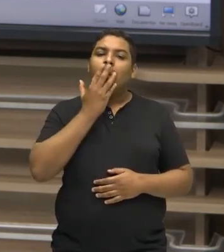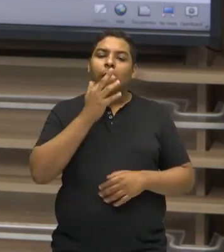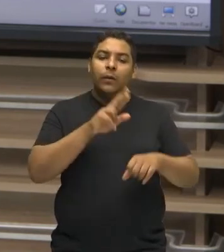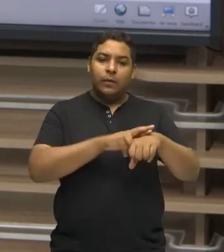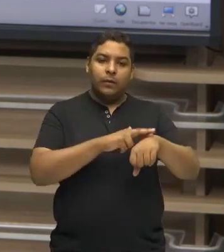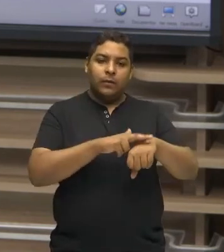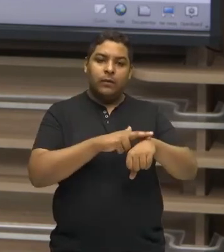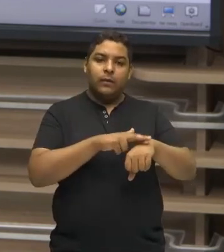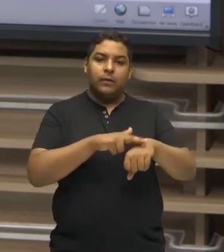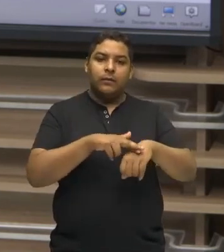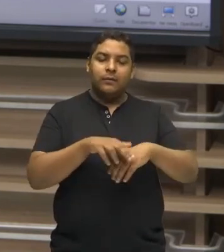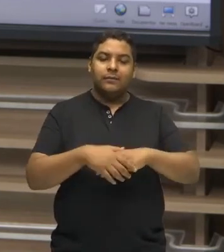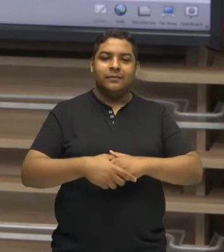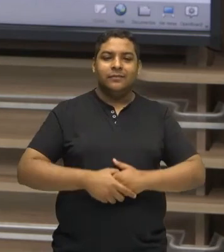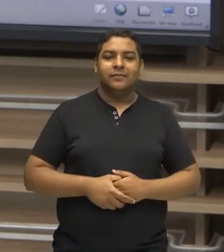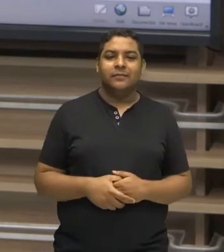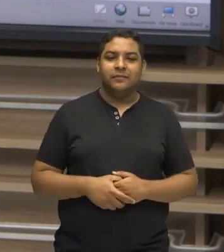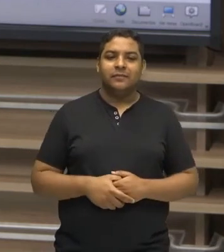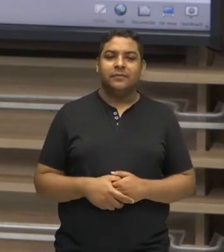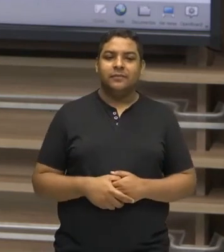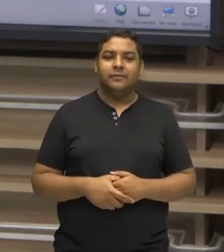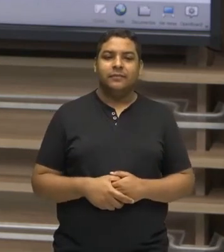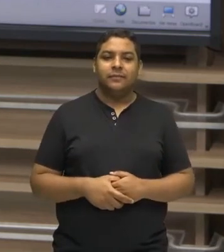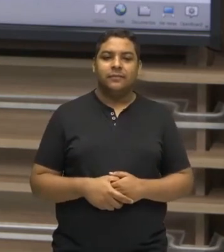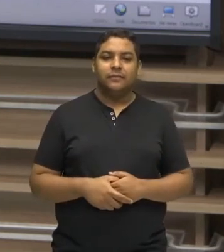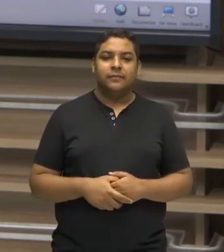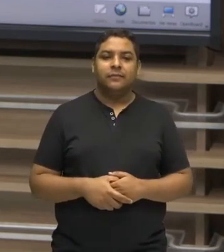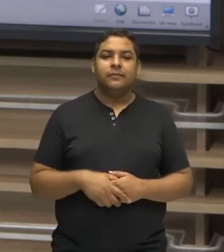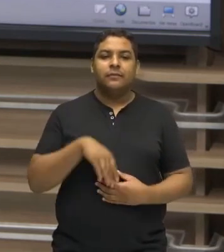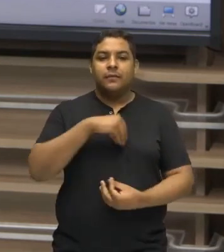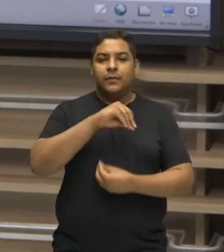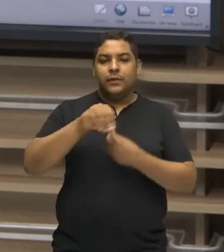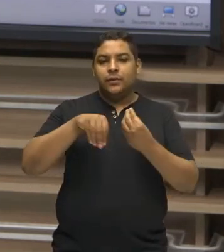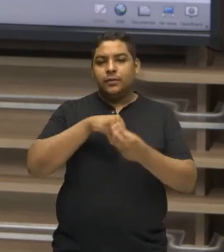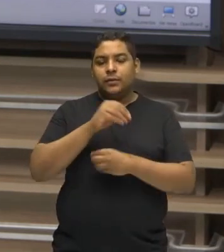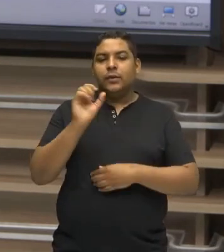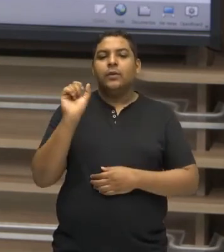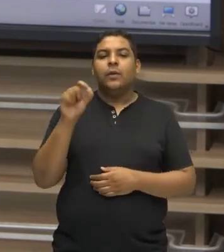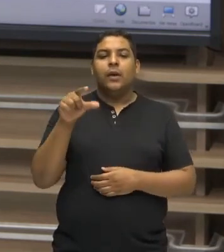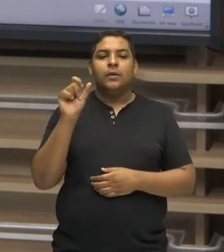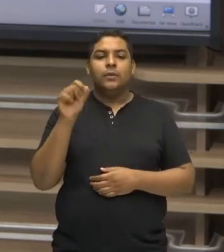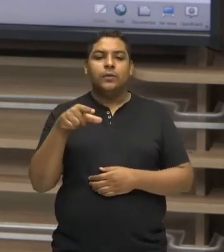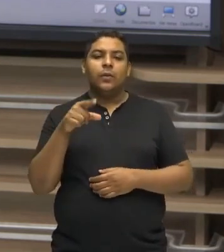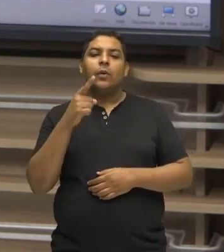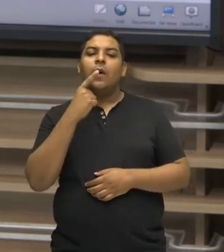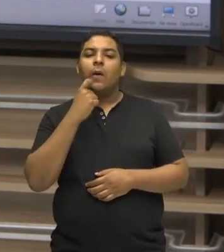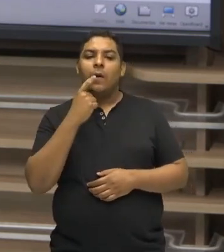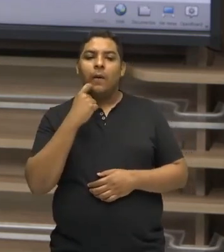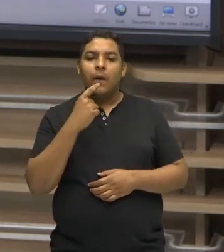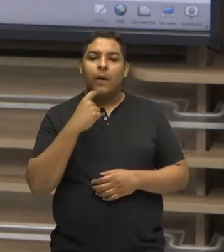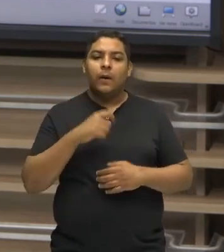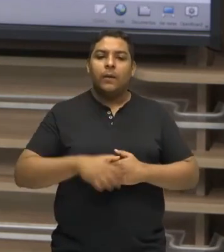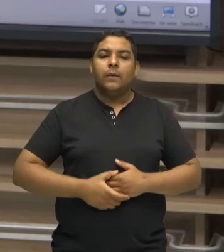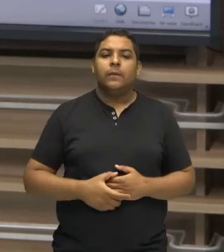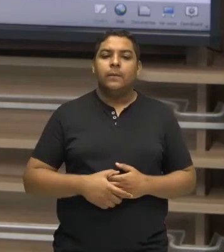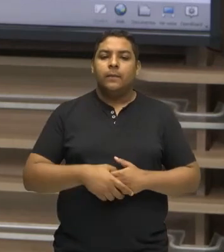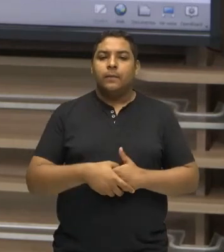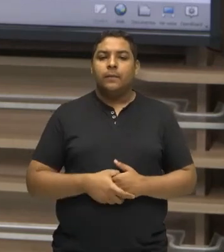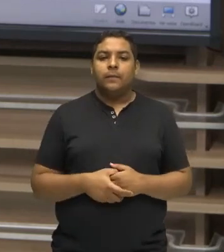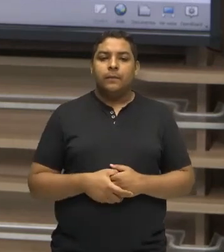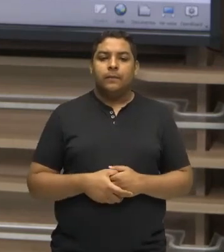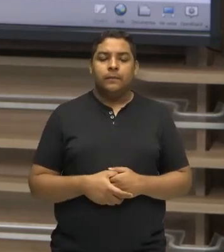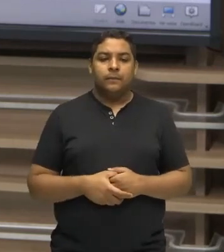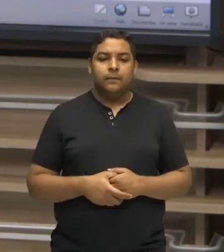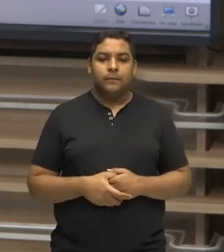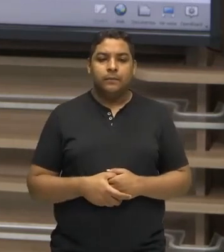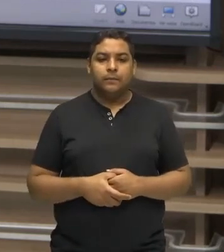né? Que é a mistura do azul com o vermelho. Então, são essas cores secundárias que você vai fazer essa composição